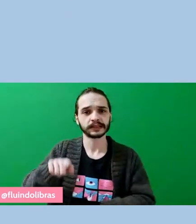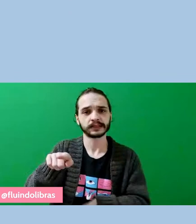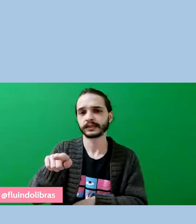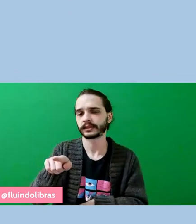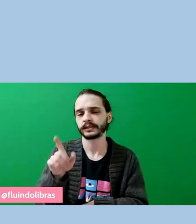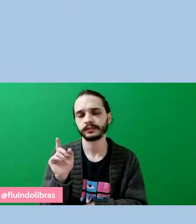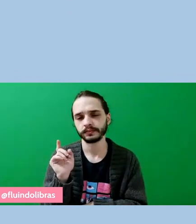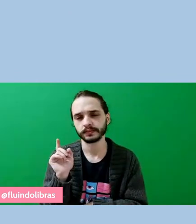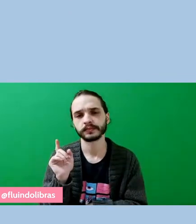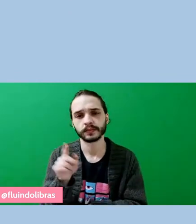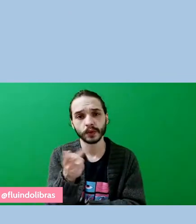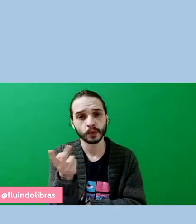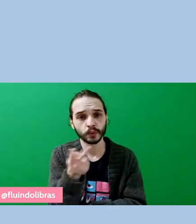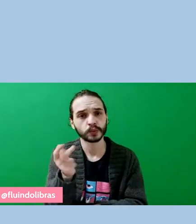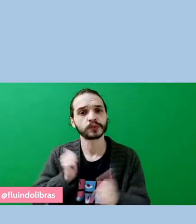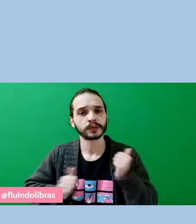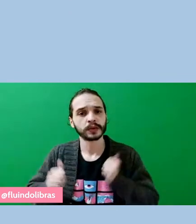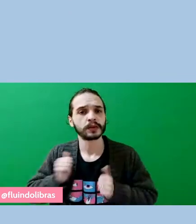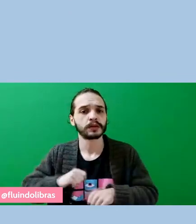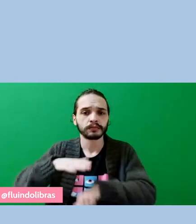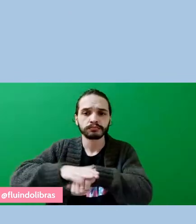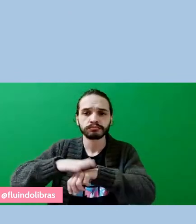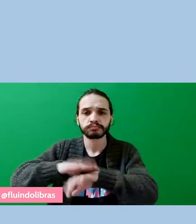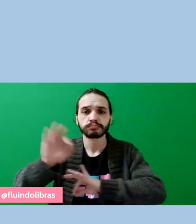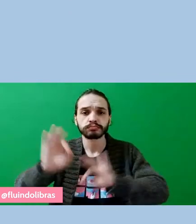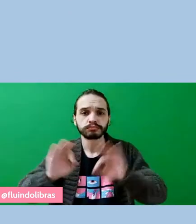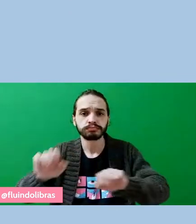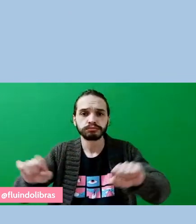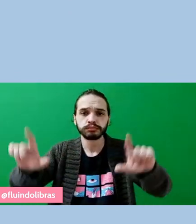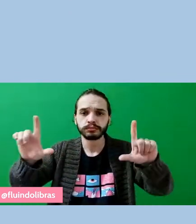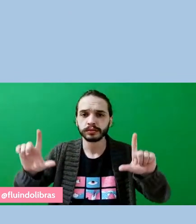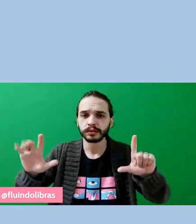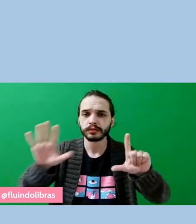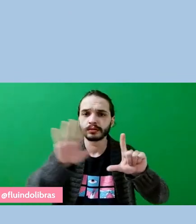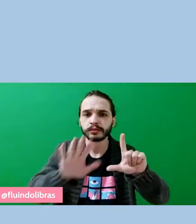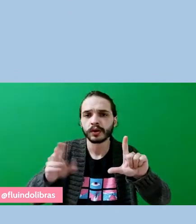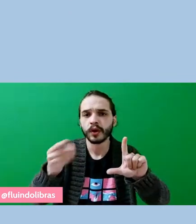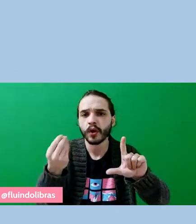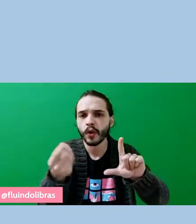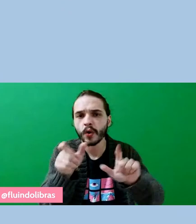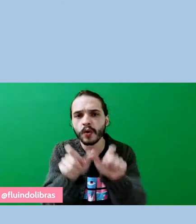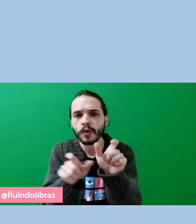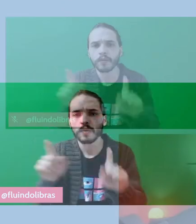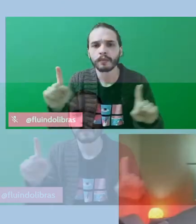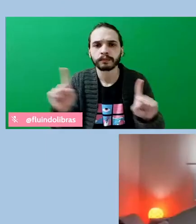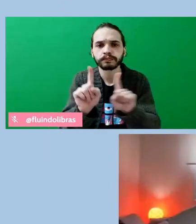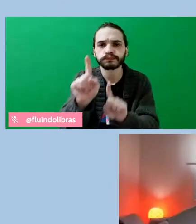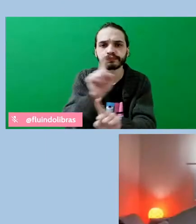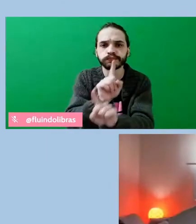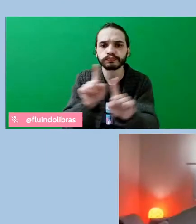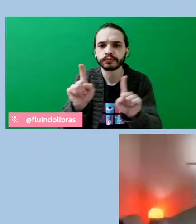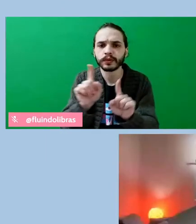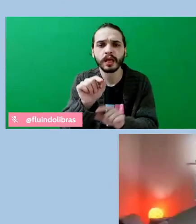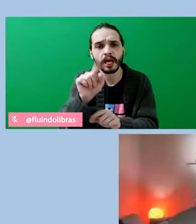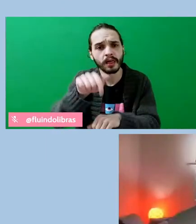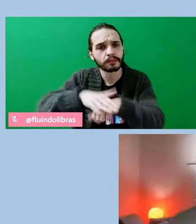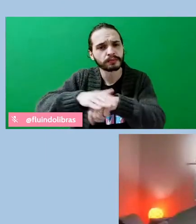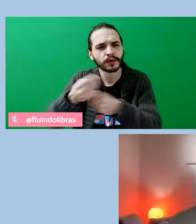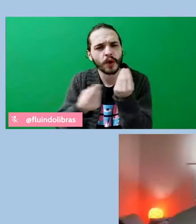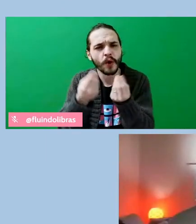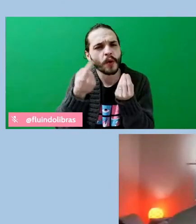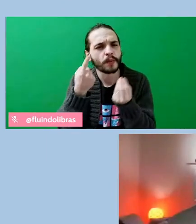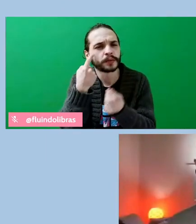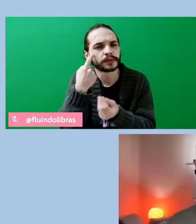Essa composição cênica. Eu queria que você falasse um pouquinho desse processo, como é que foi, como é que vocês chegaram nesse ponto, como é que foi teu papel como